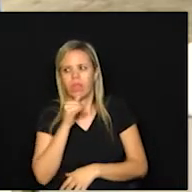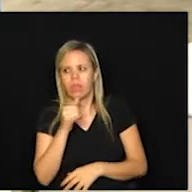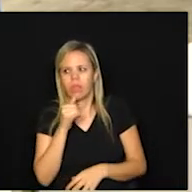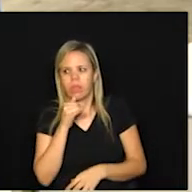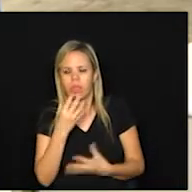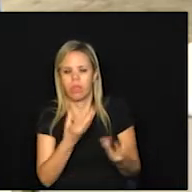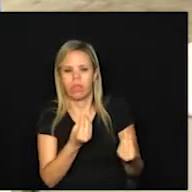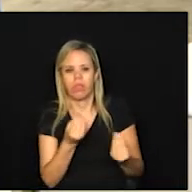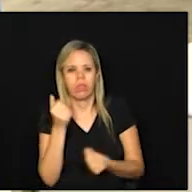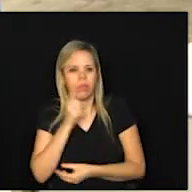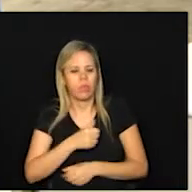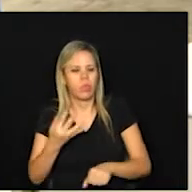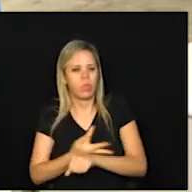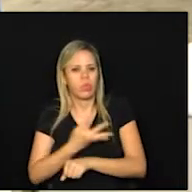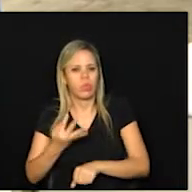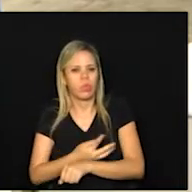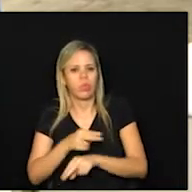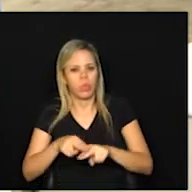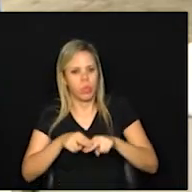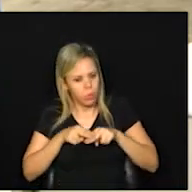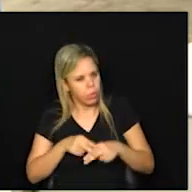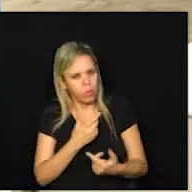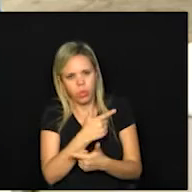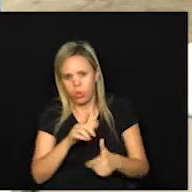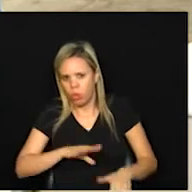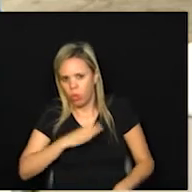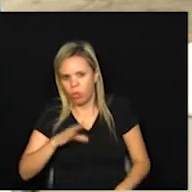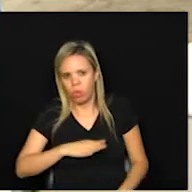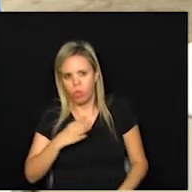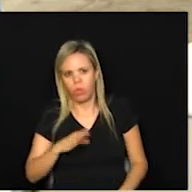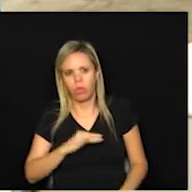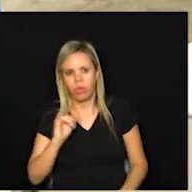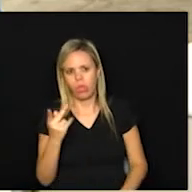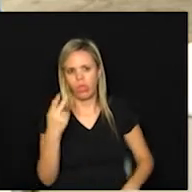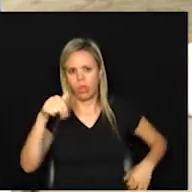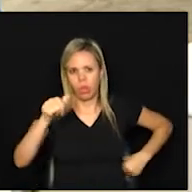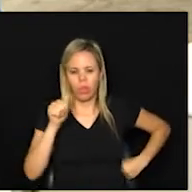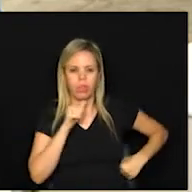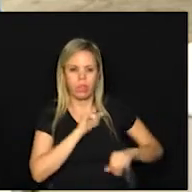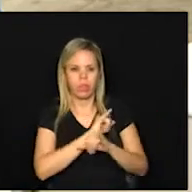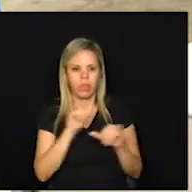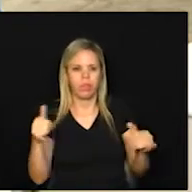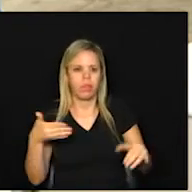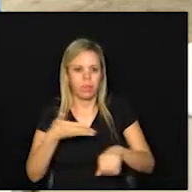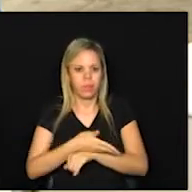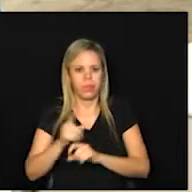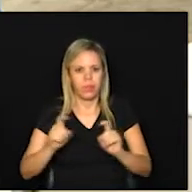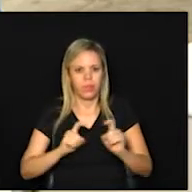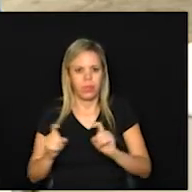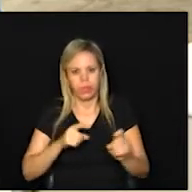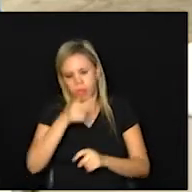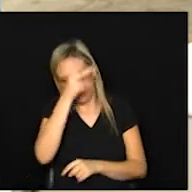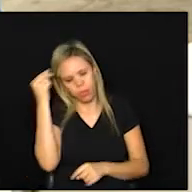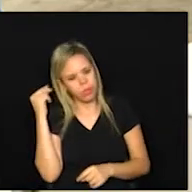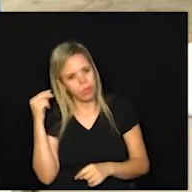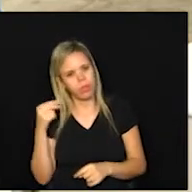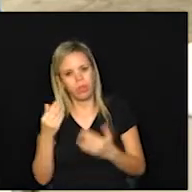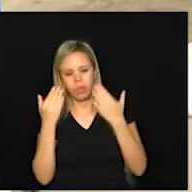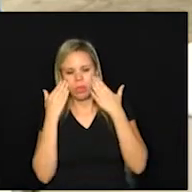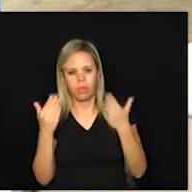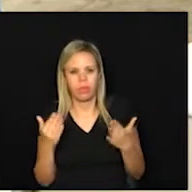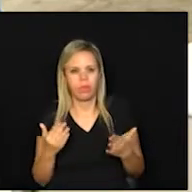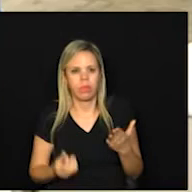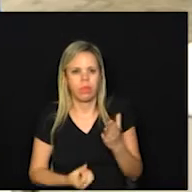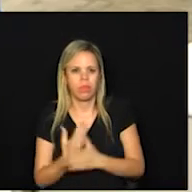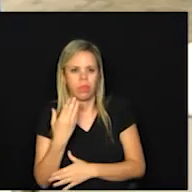que muitas mulheres passam por isso, que elas não têm a coragem de Ohana, de denunciar, de participar de uma reunião pública, de expor aquilo que